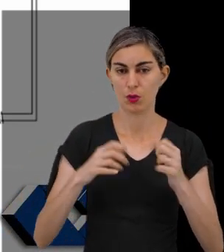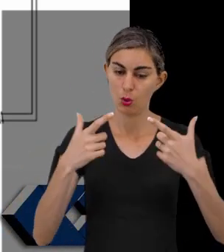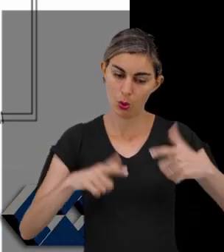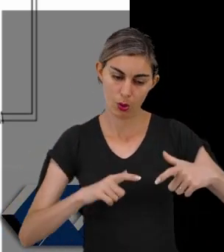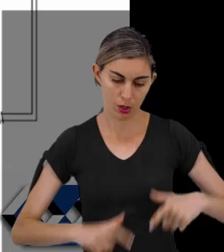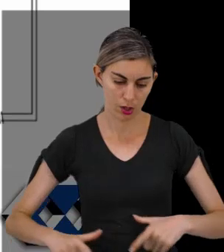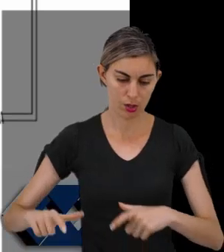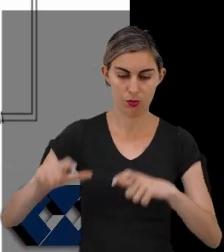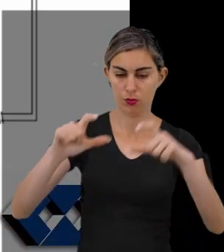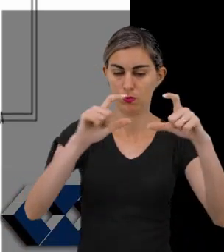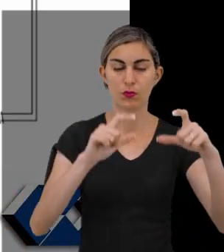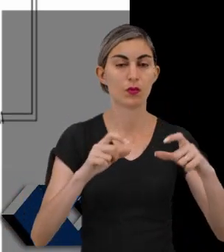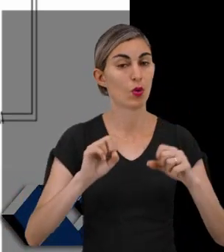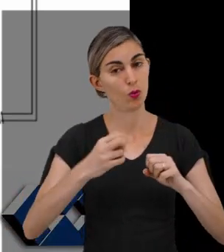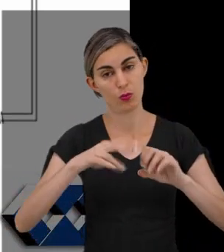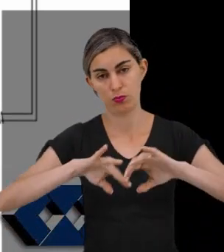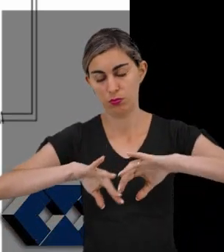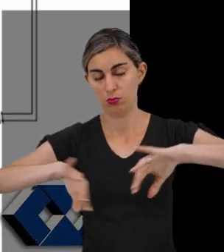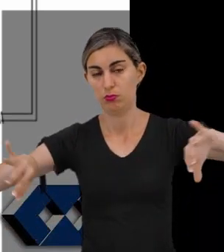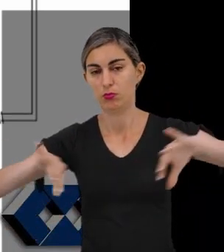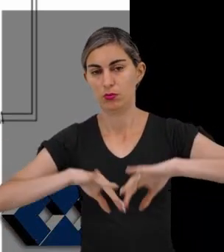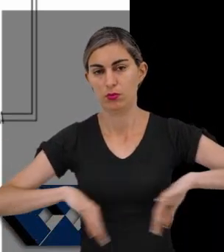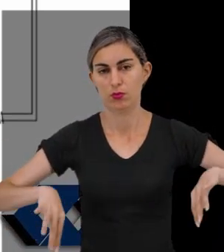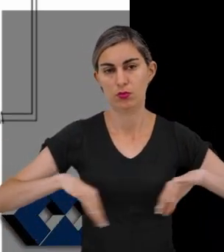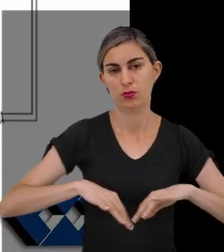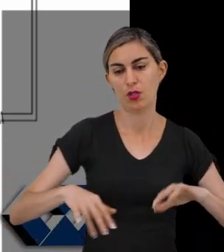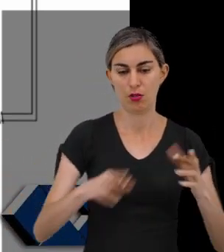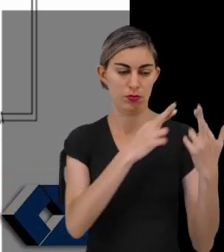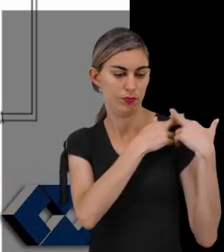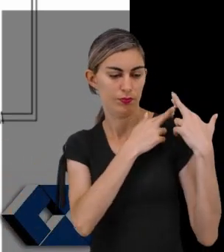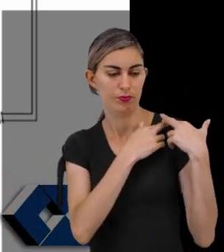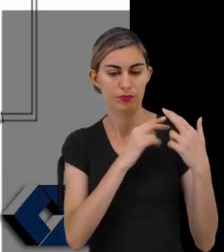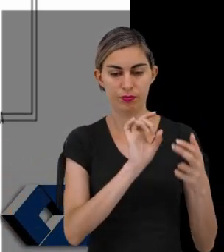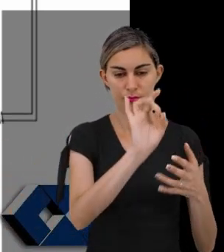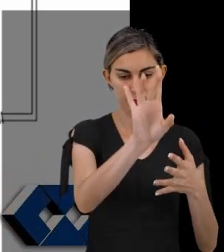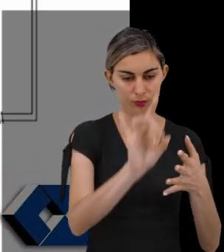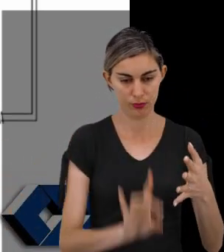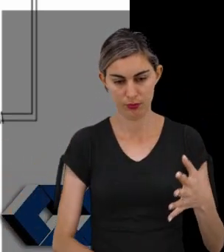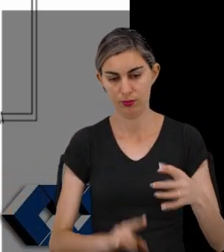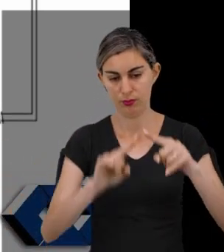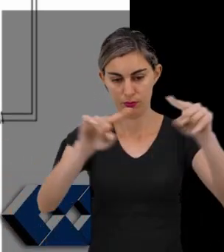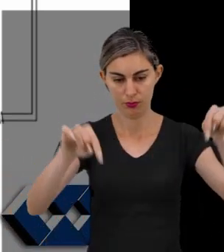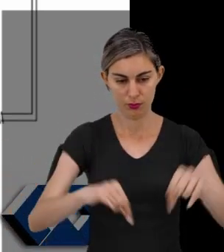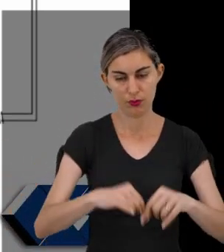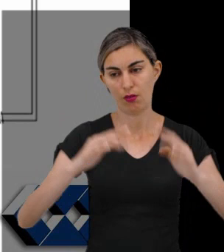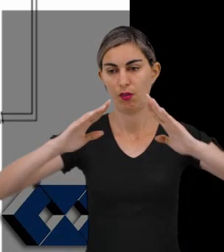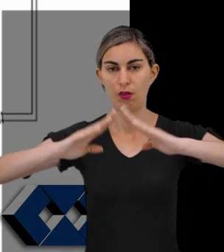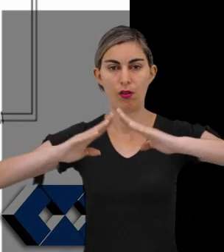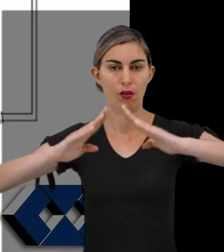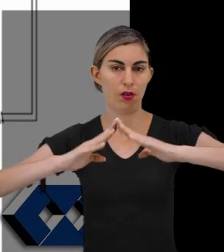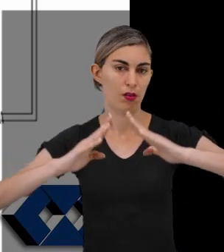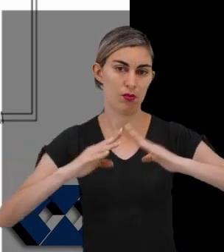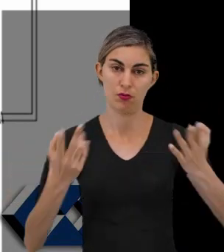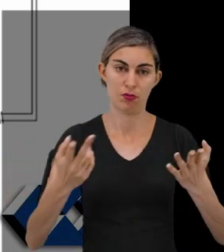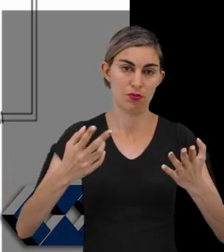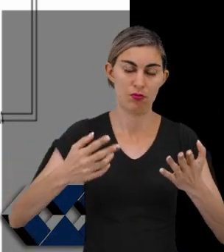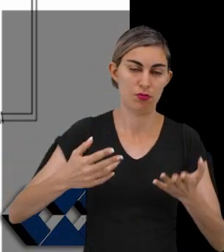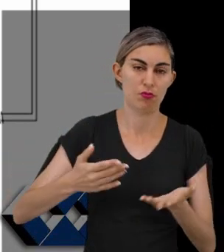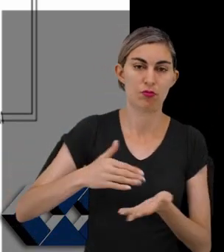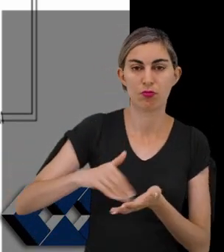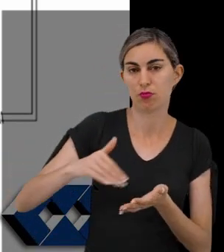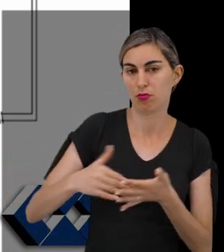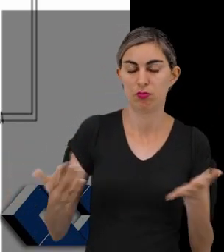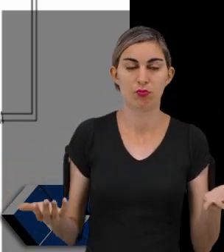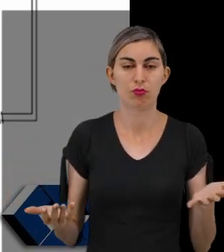ambiente, ou a gente pode separar ali pelas funções da casa, enfim, ou do escritório. No